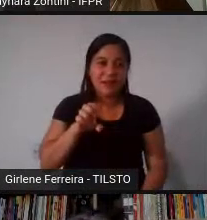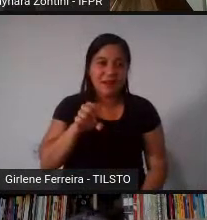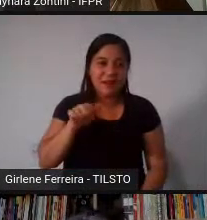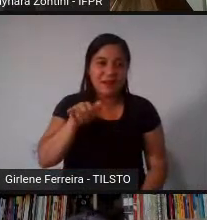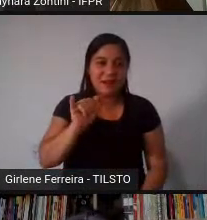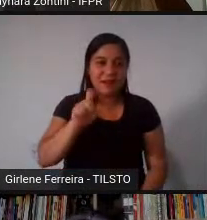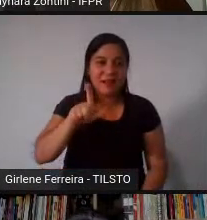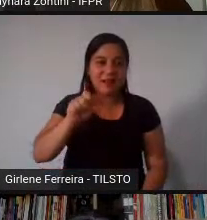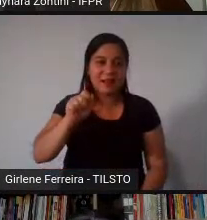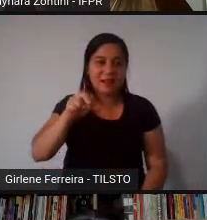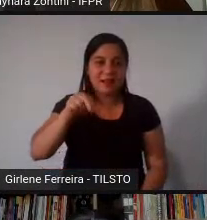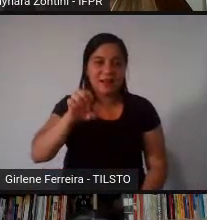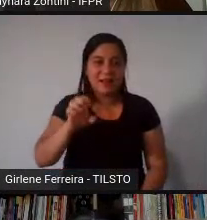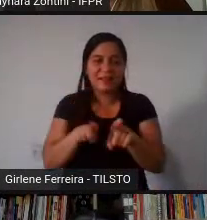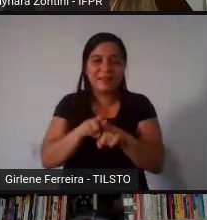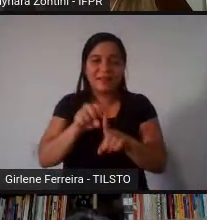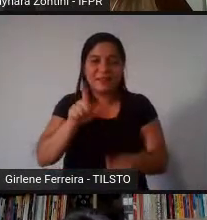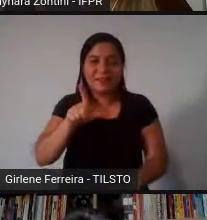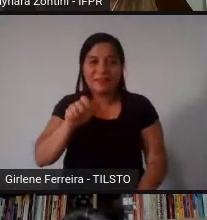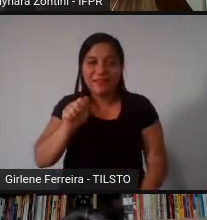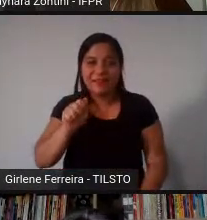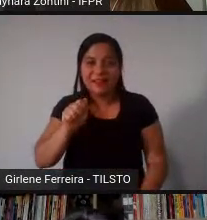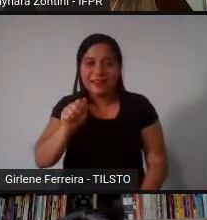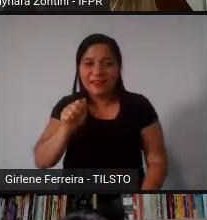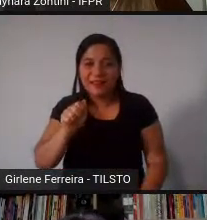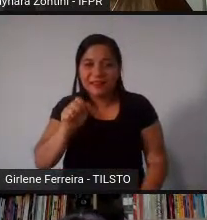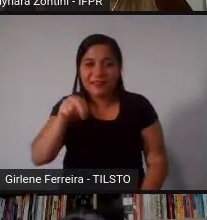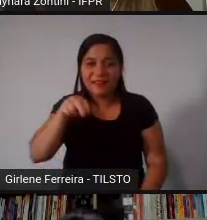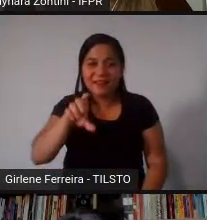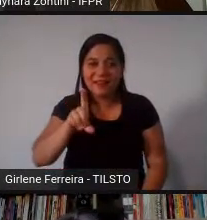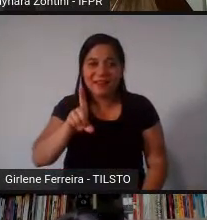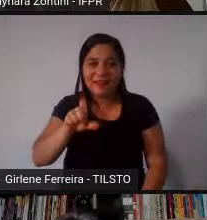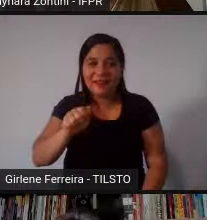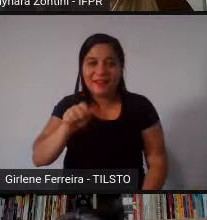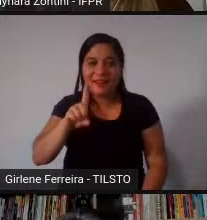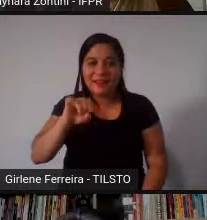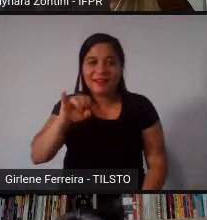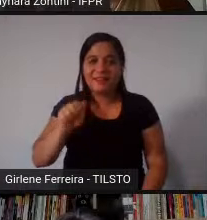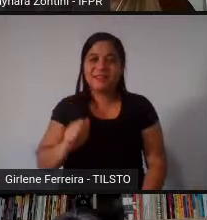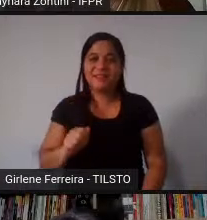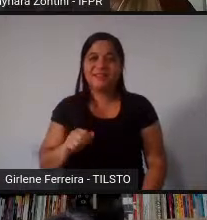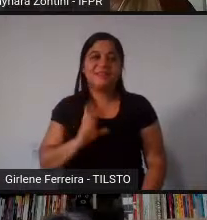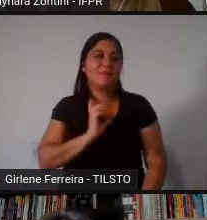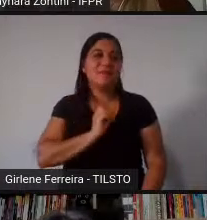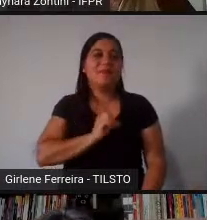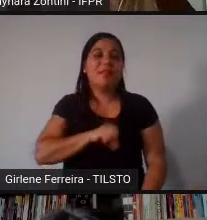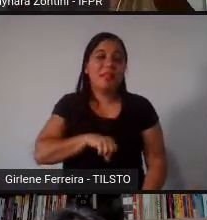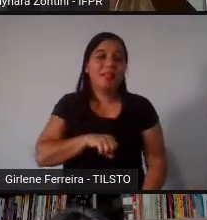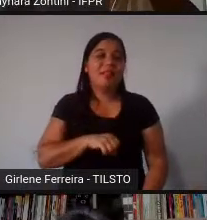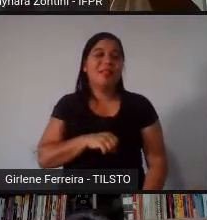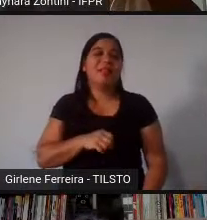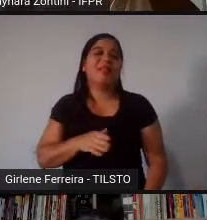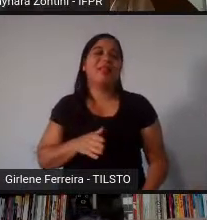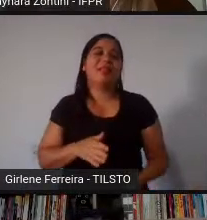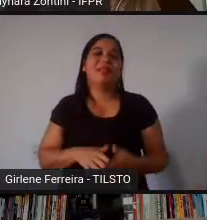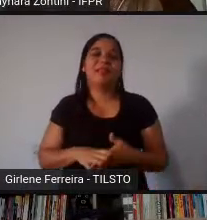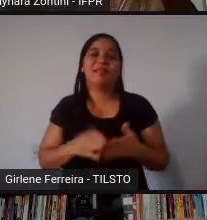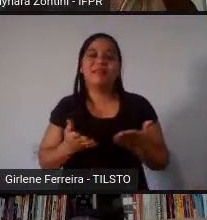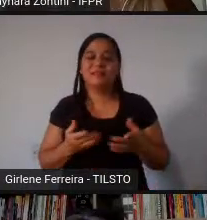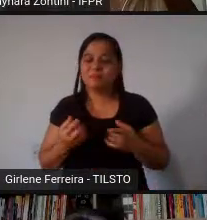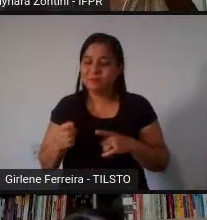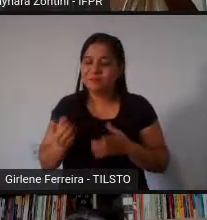desanimar? Ficar estudando, como é que faz para não desanimar? É gostar da coisa? Olha, eu acho que são vários